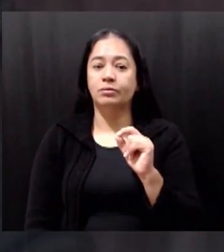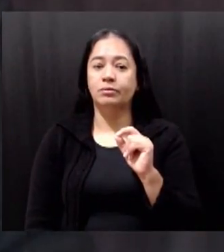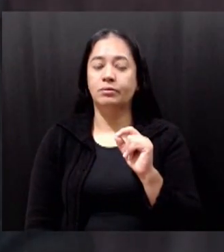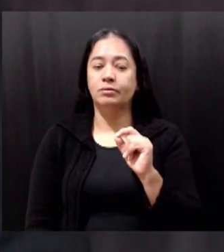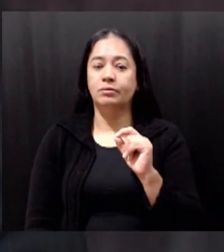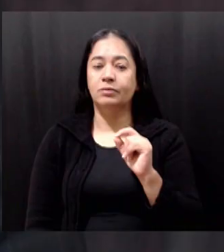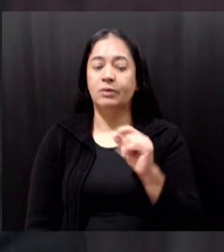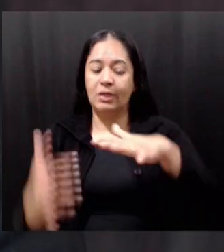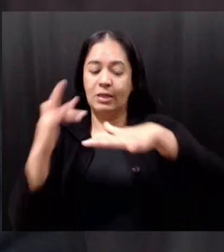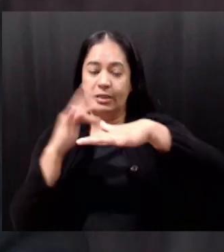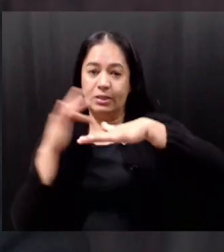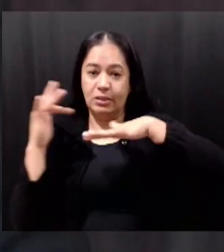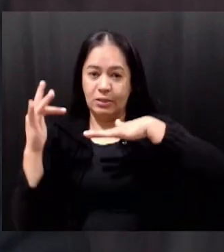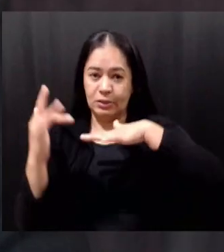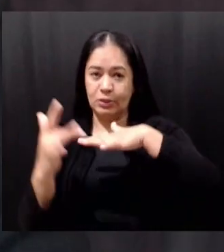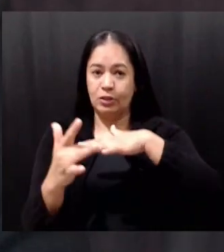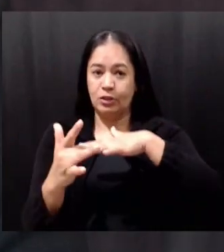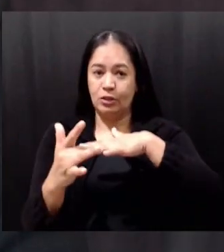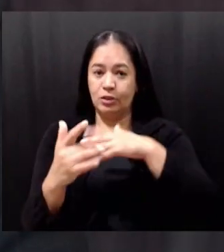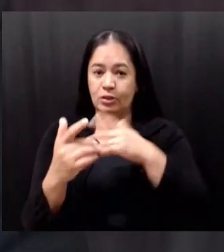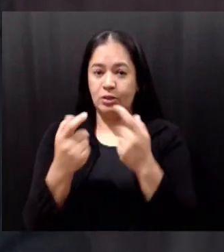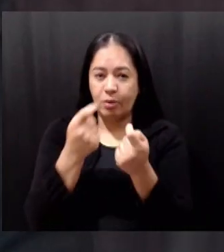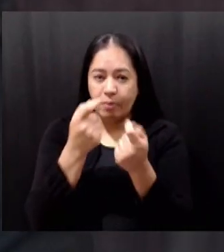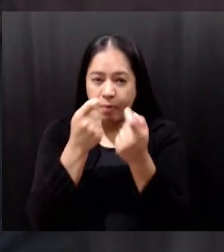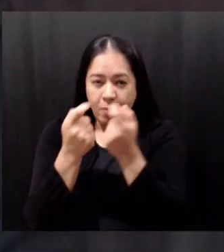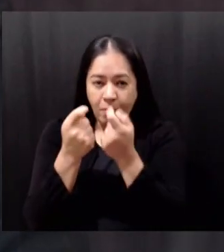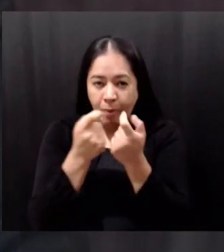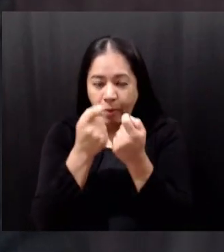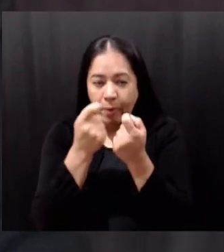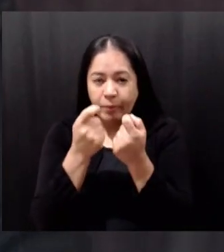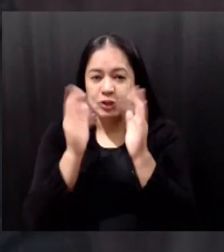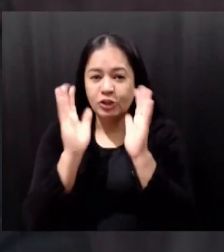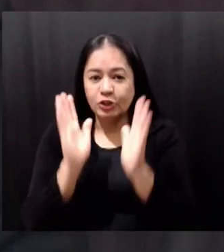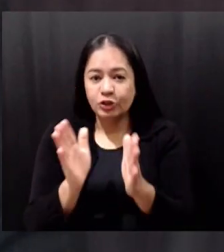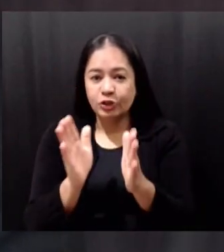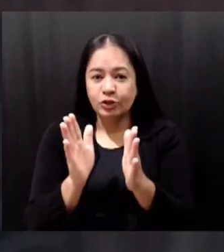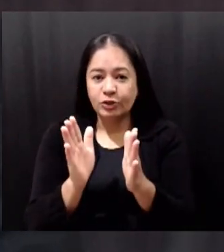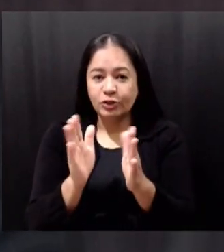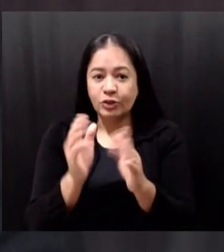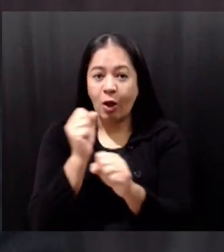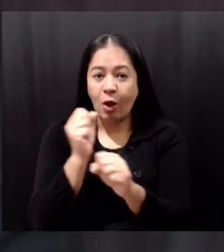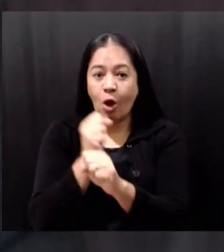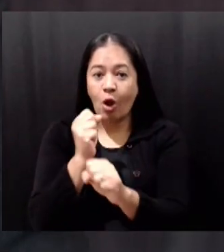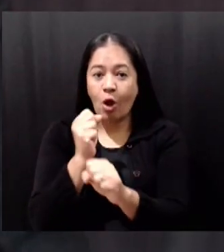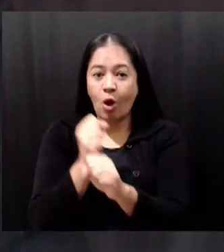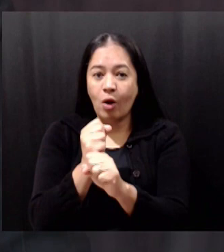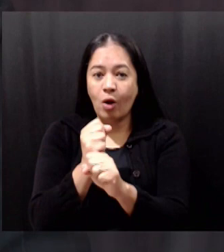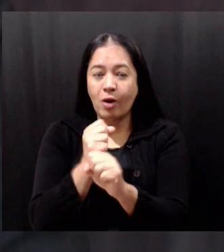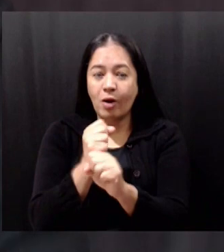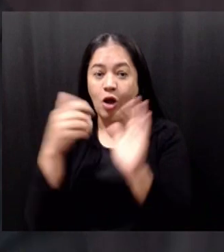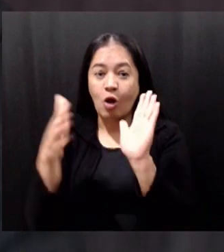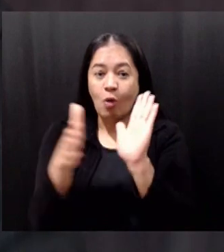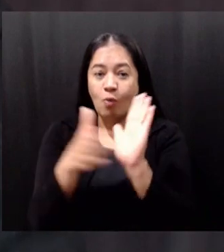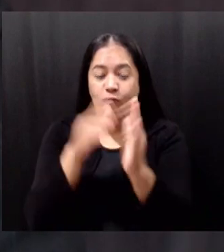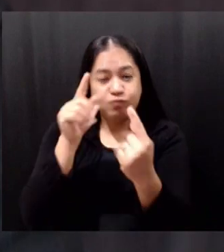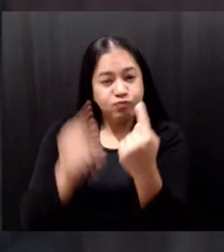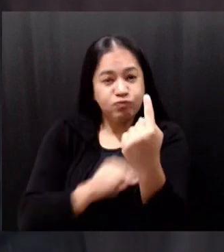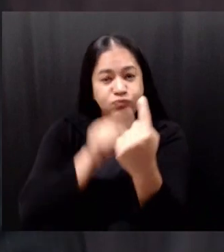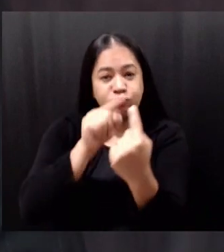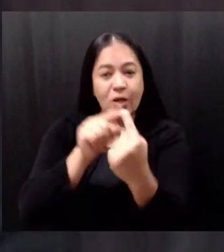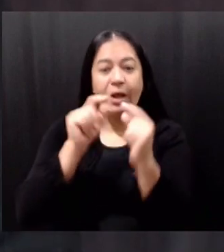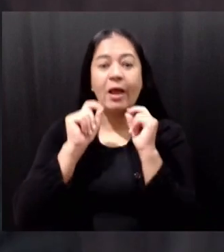sociais, os jogos online, eles são construídos propositalmente para que as pessoas